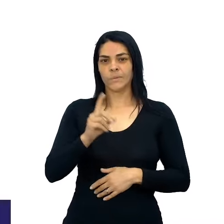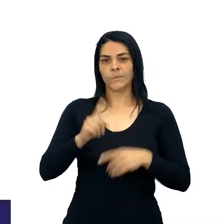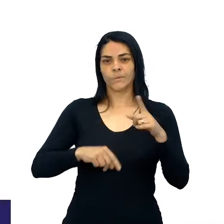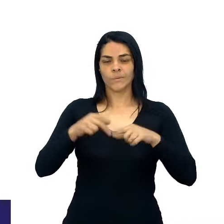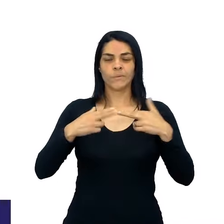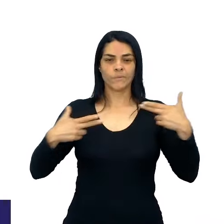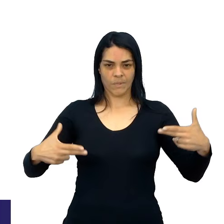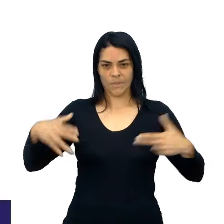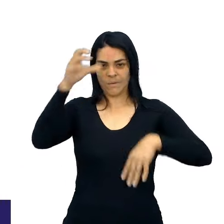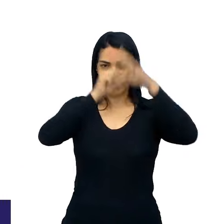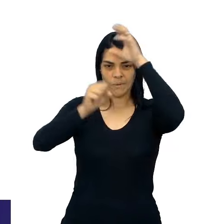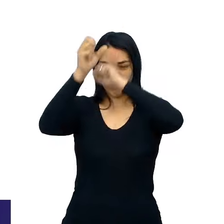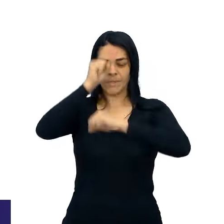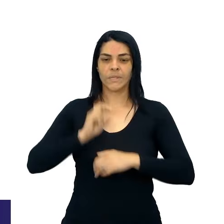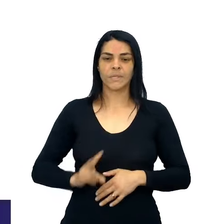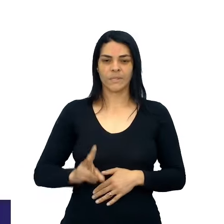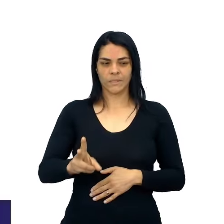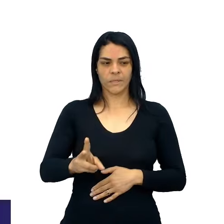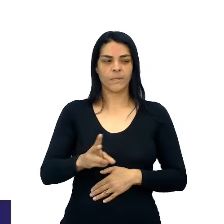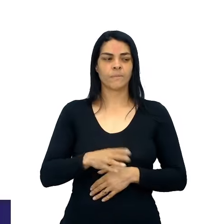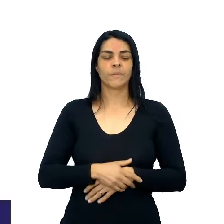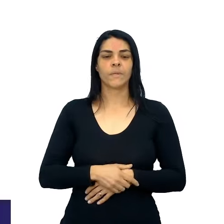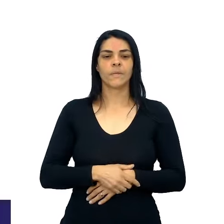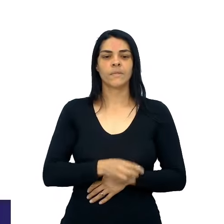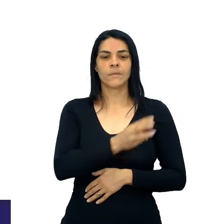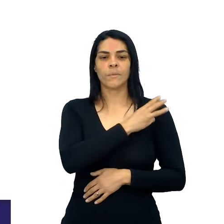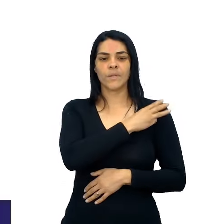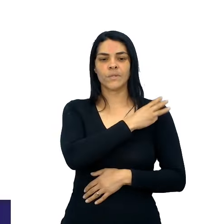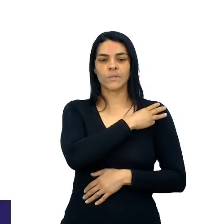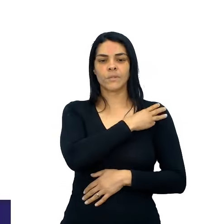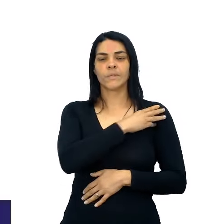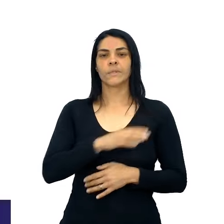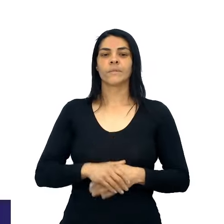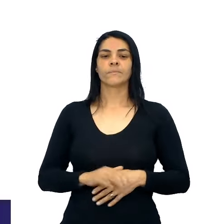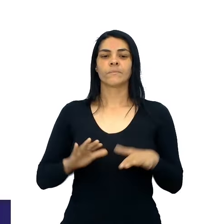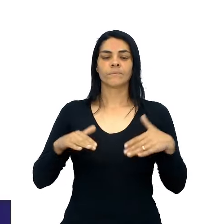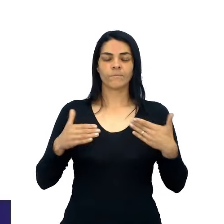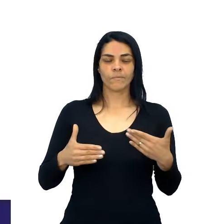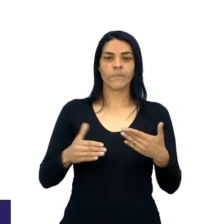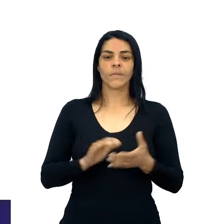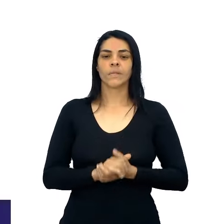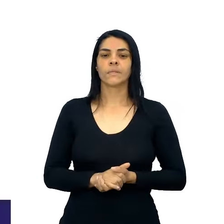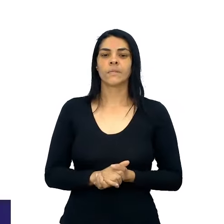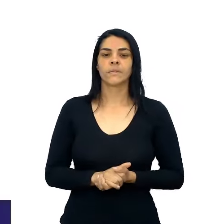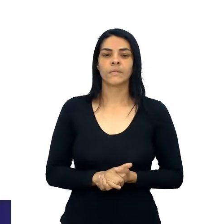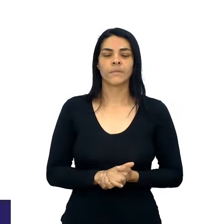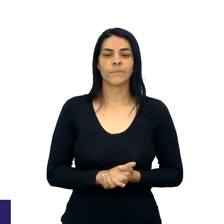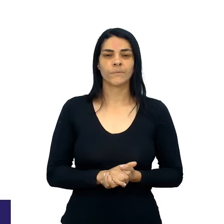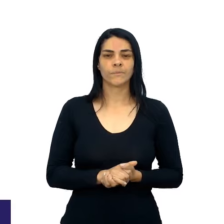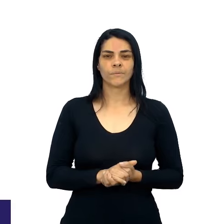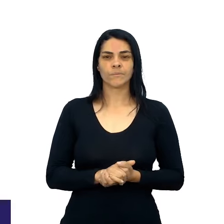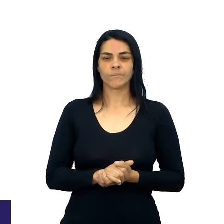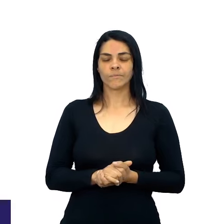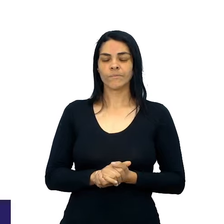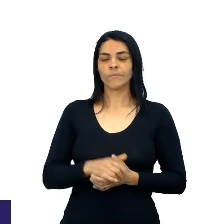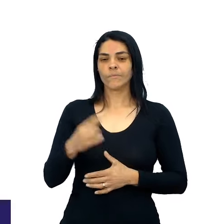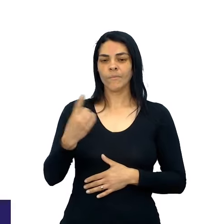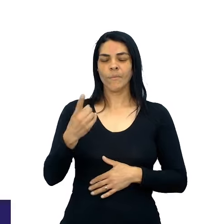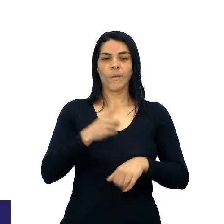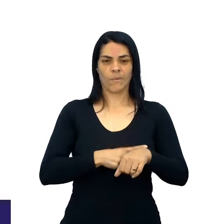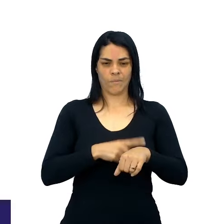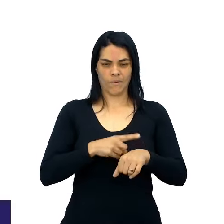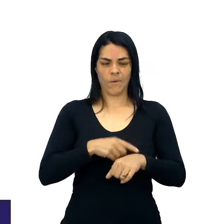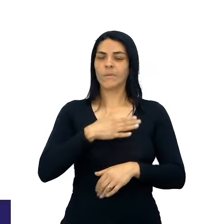ensino médio, ok? Então, nossa conversa de hoje está organizada em três momentos, como é de costume. Neste primeiro momento,